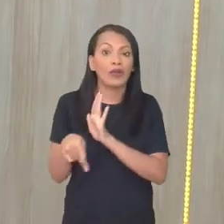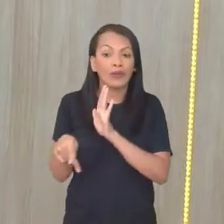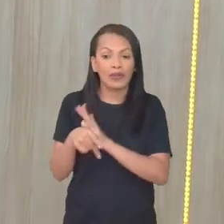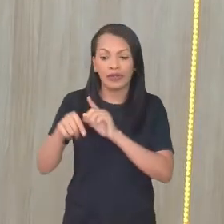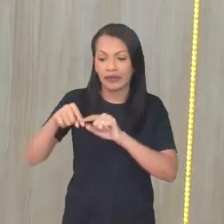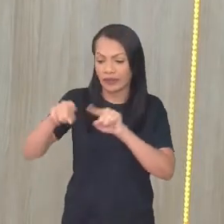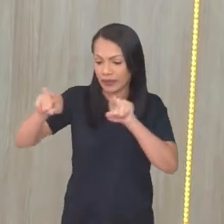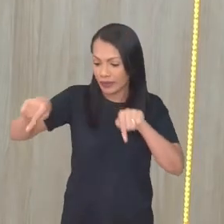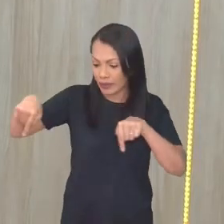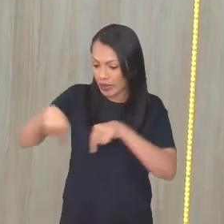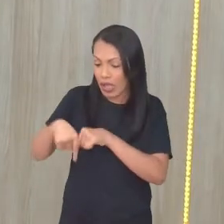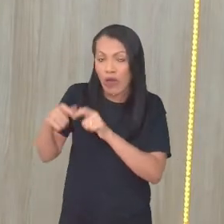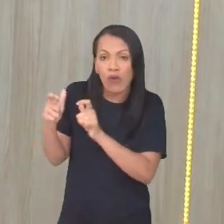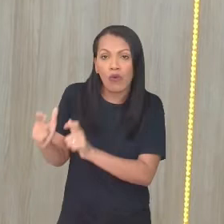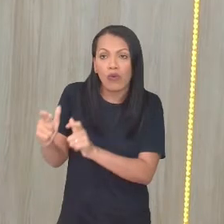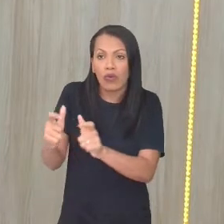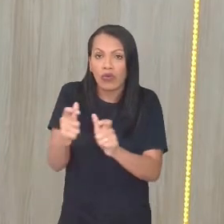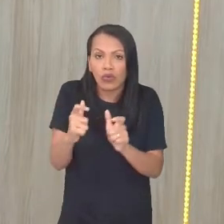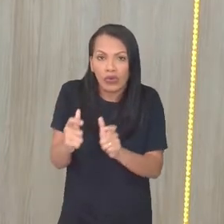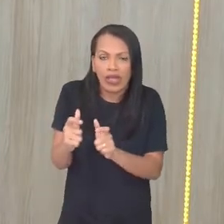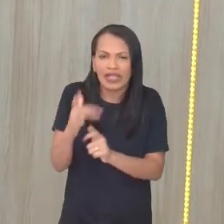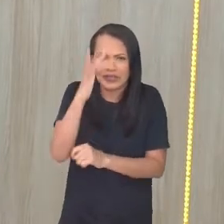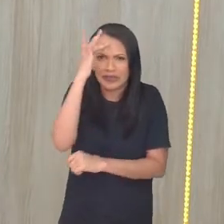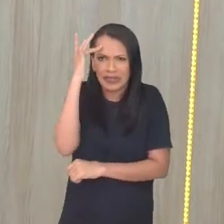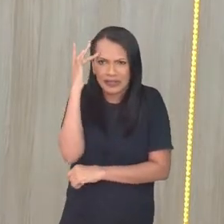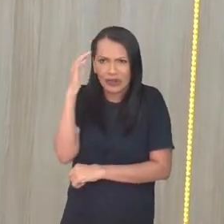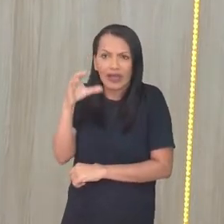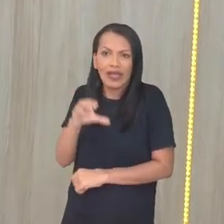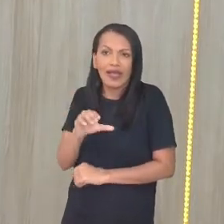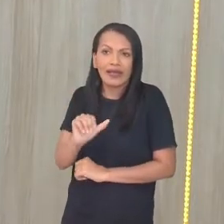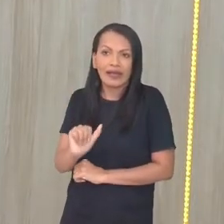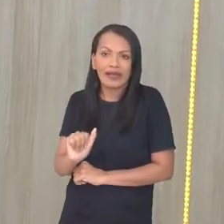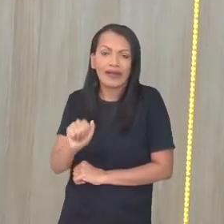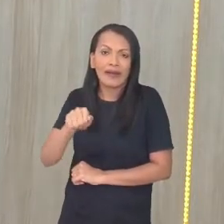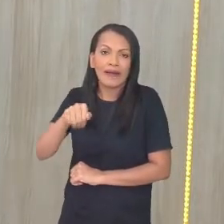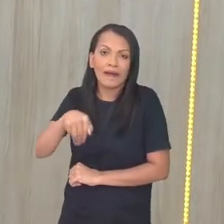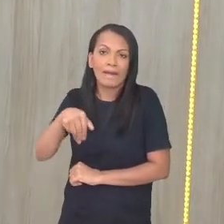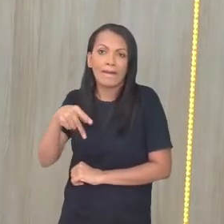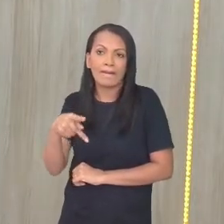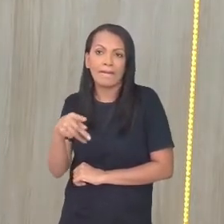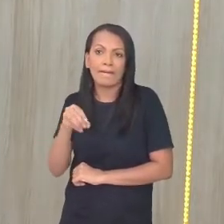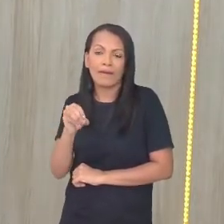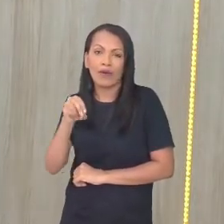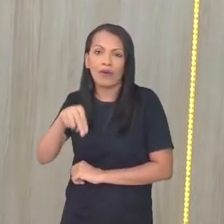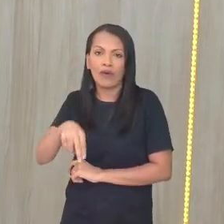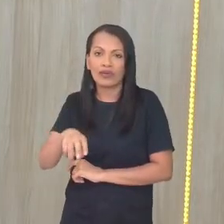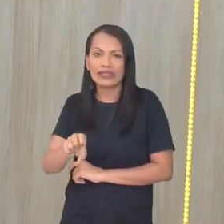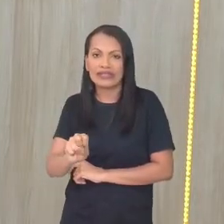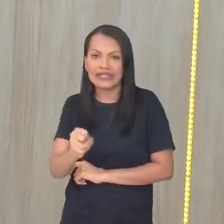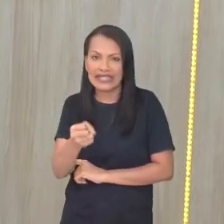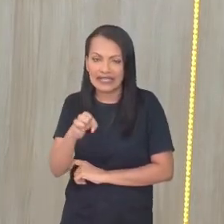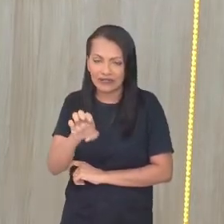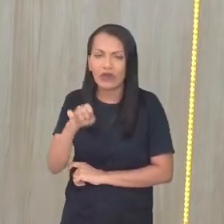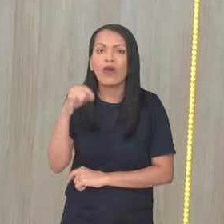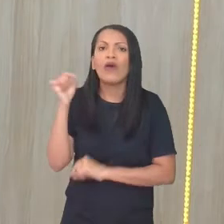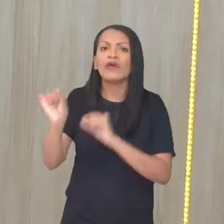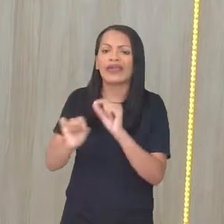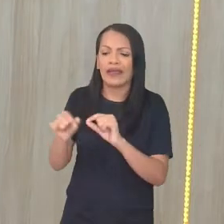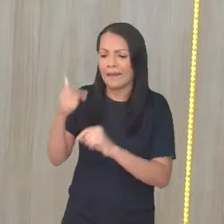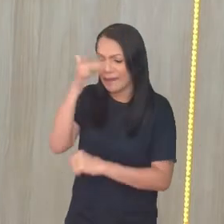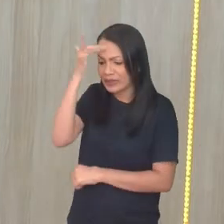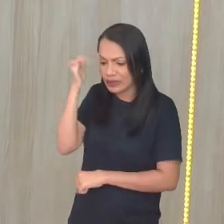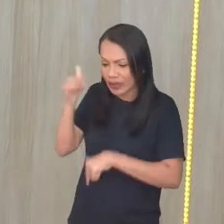ela configura aí a submissão dos camponeses, né, chamado de felais, à servidão coletiva através da corvéia. O que era a